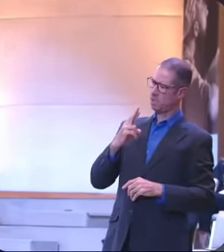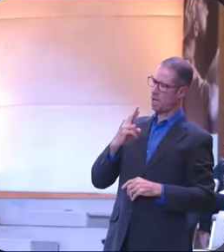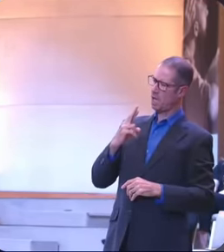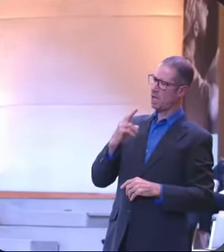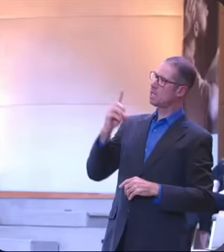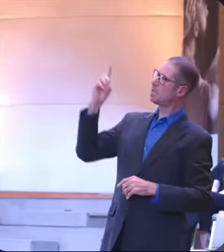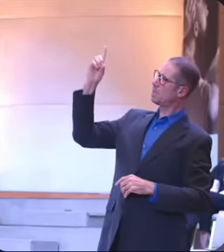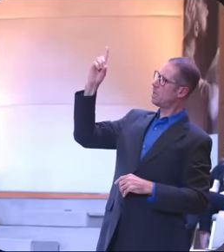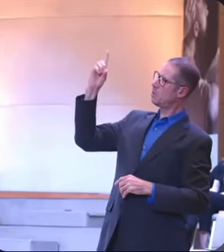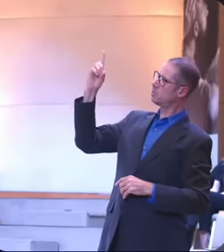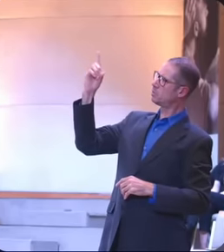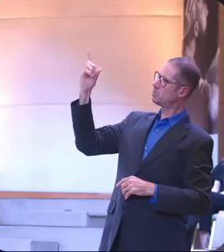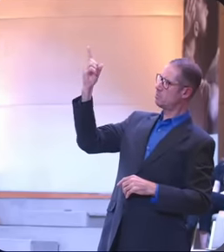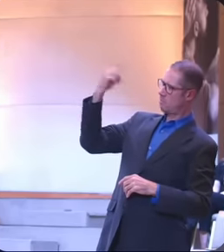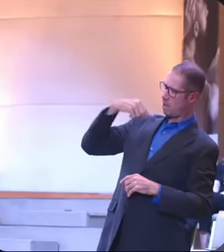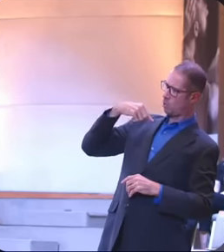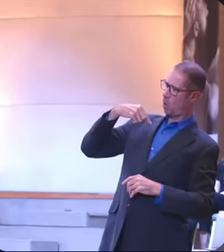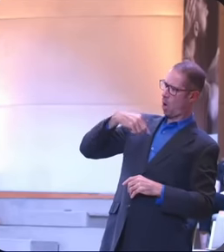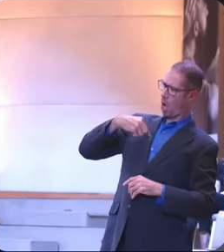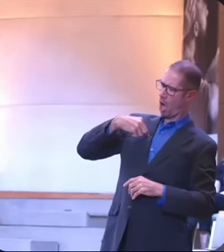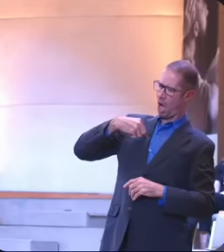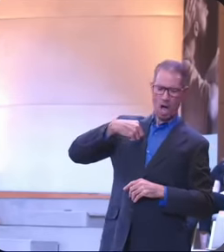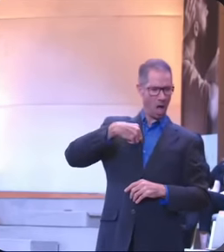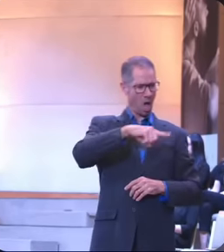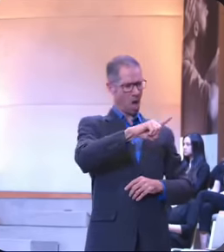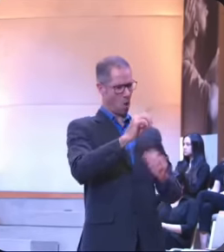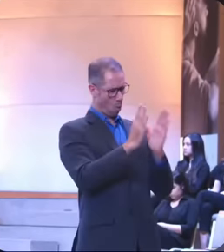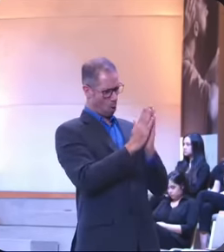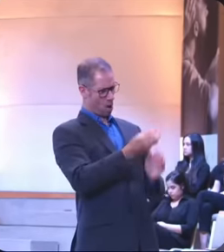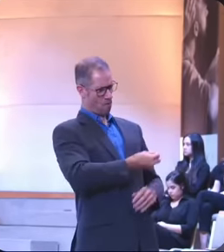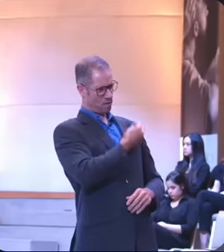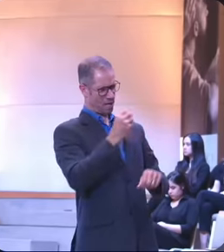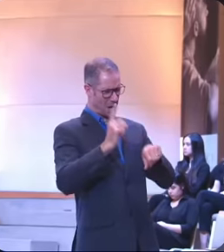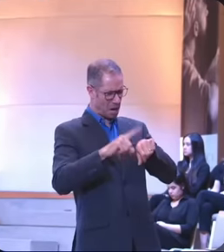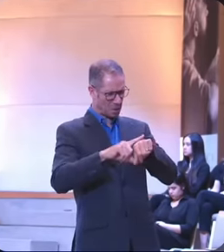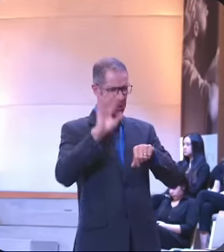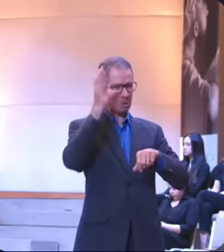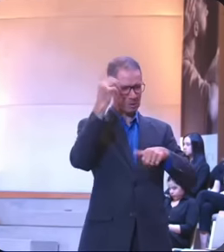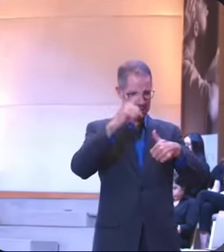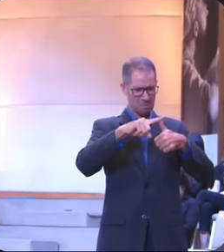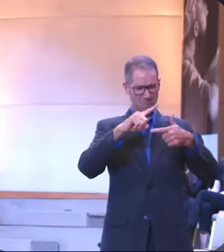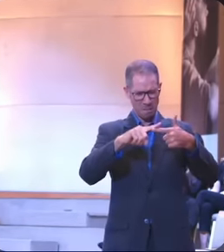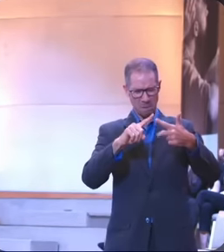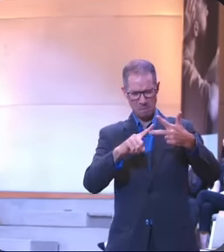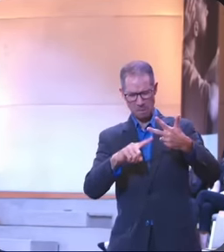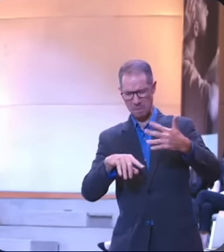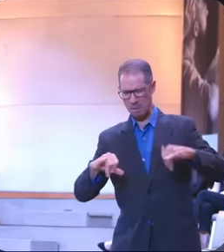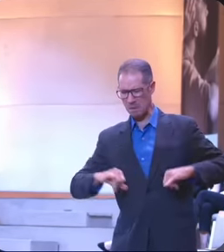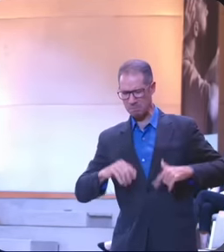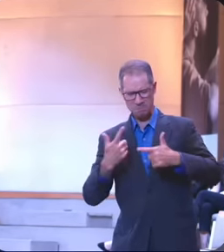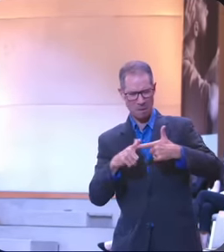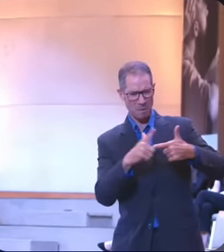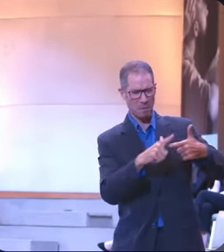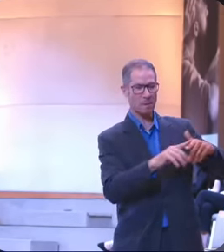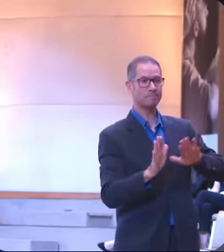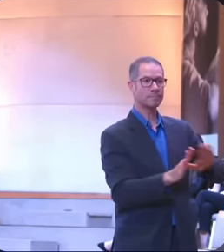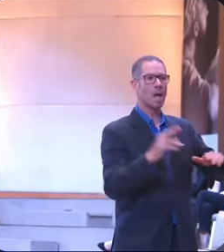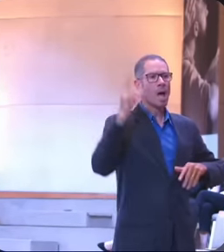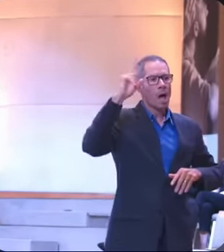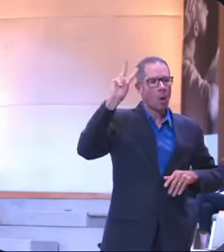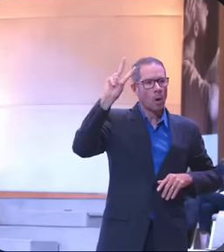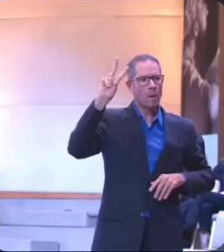foi Deus que mandou você orar por mim, porque naquela hora estava acontecendo isso, isso e isso. Eu me lembro da história